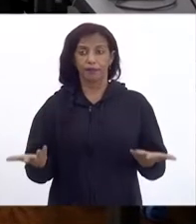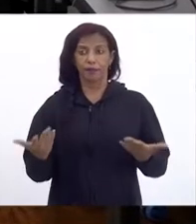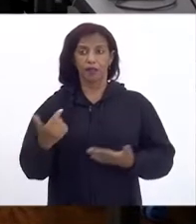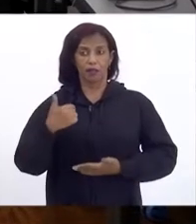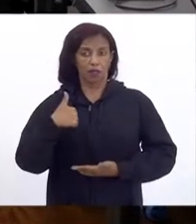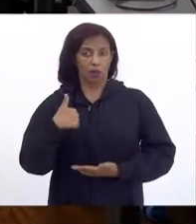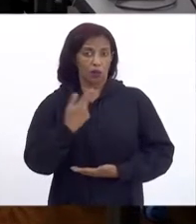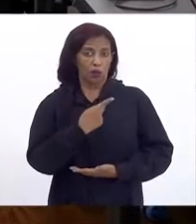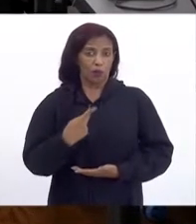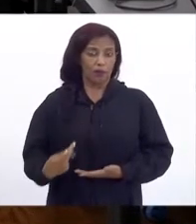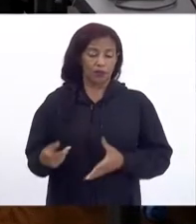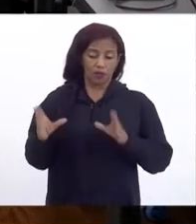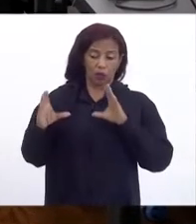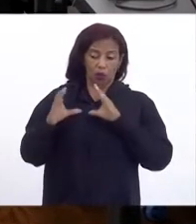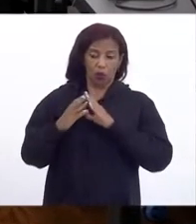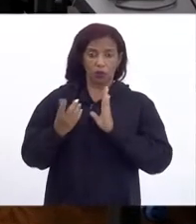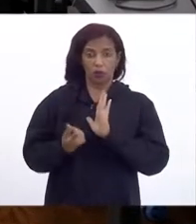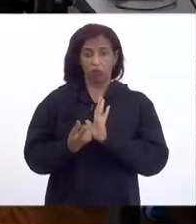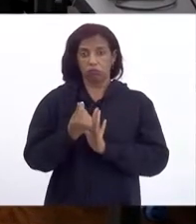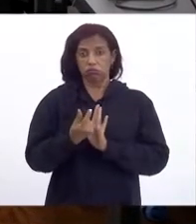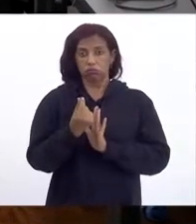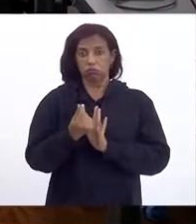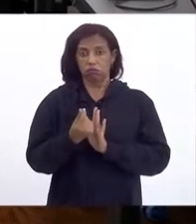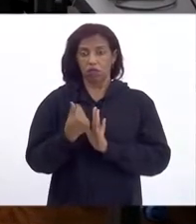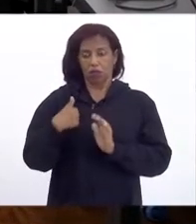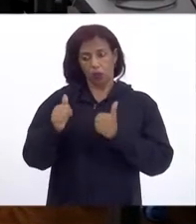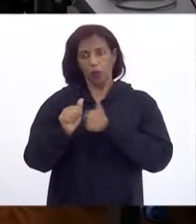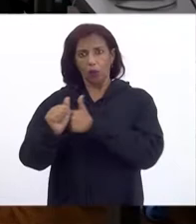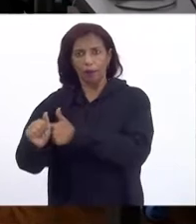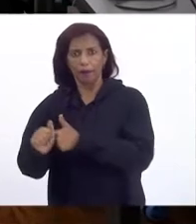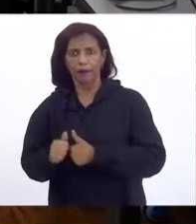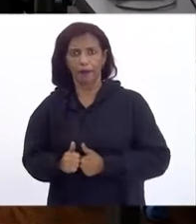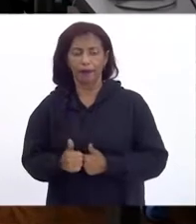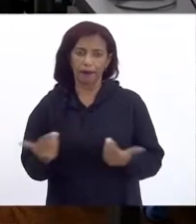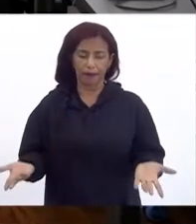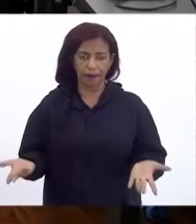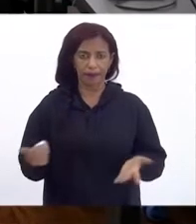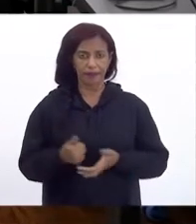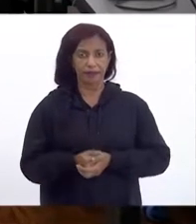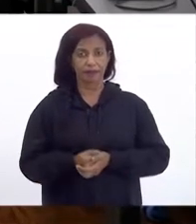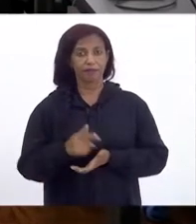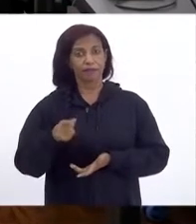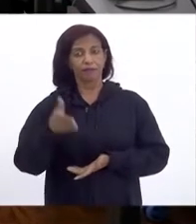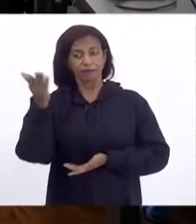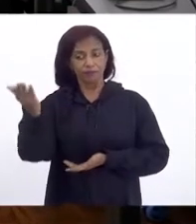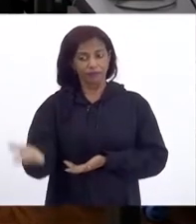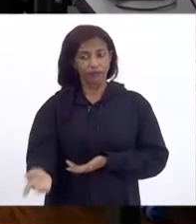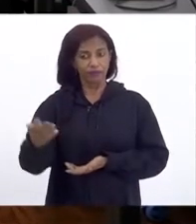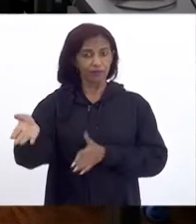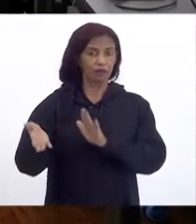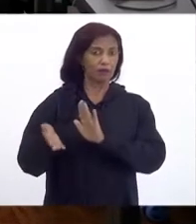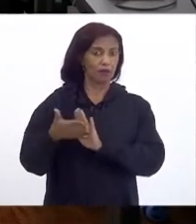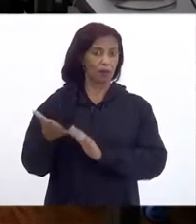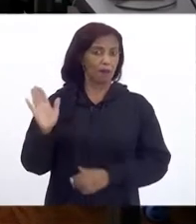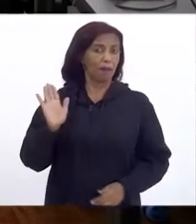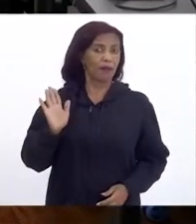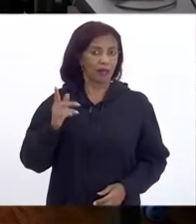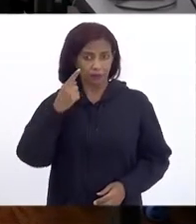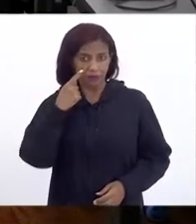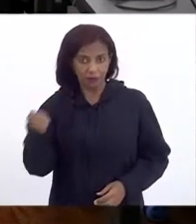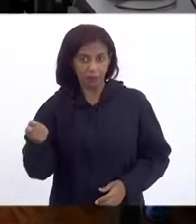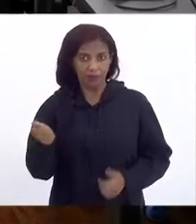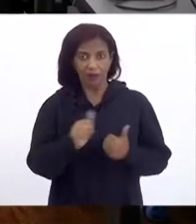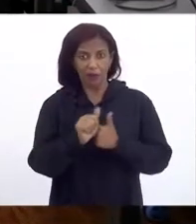eu, como presidente da Comissão de Tributação, ia acompanhar isso. Claro. Vossa Excelência, no seu mandato, também ia acompanhar.